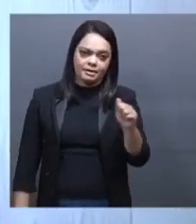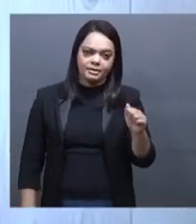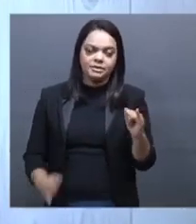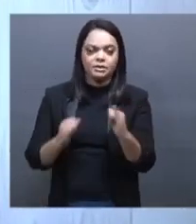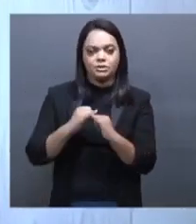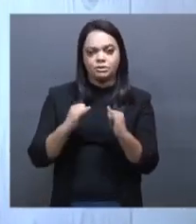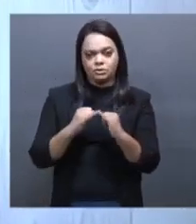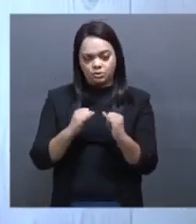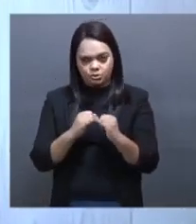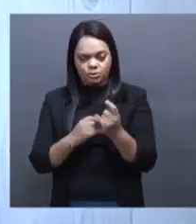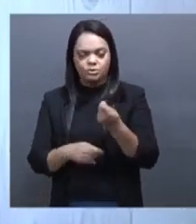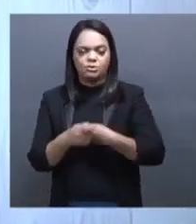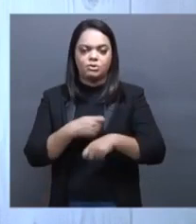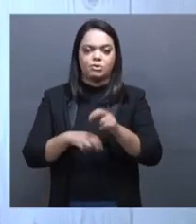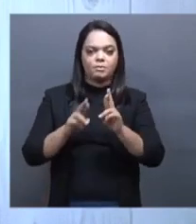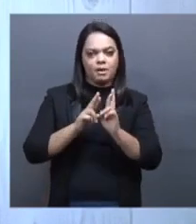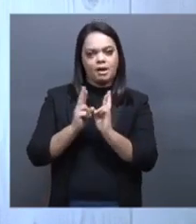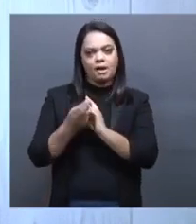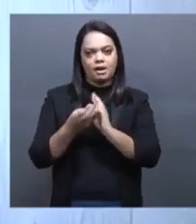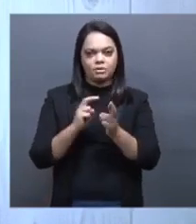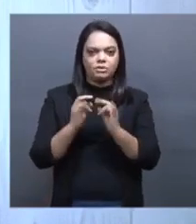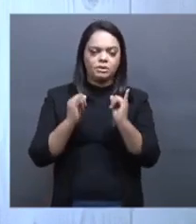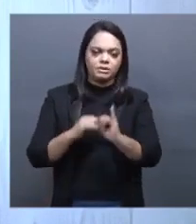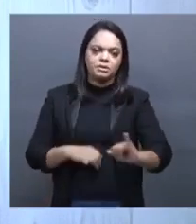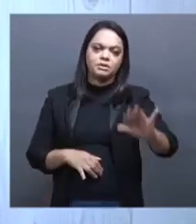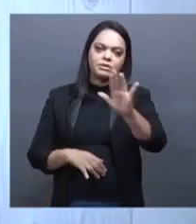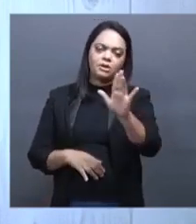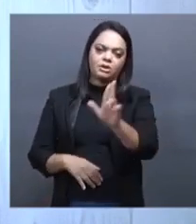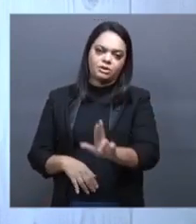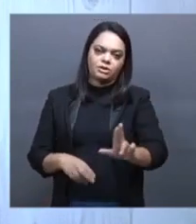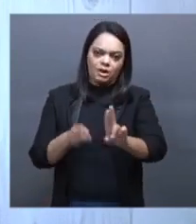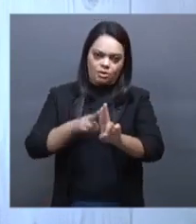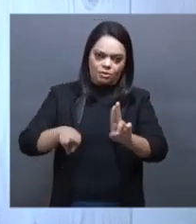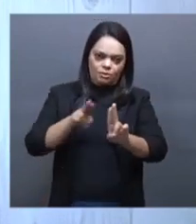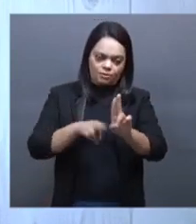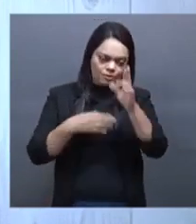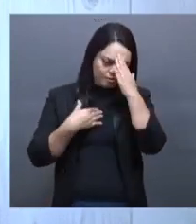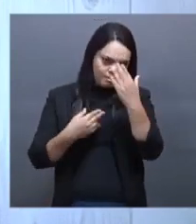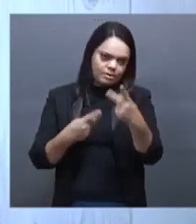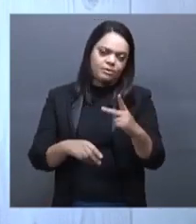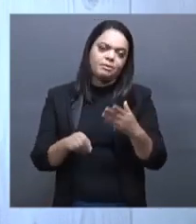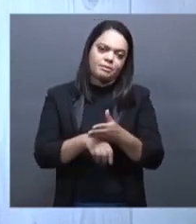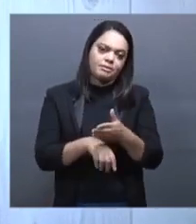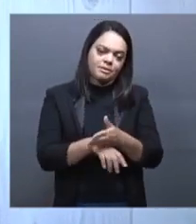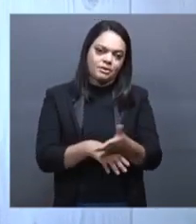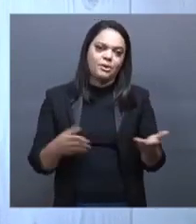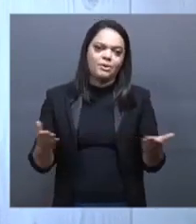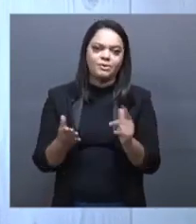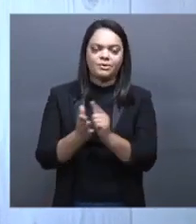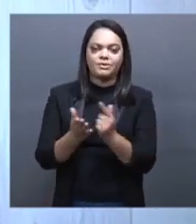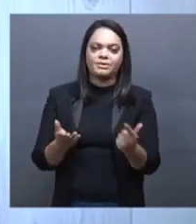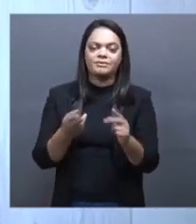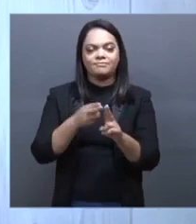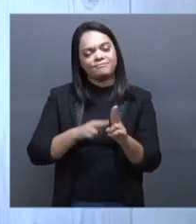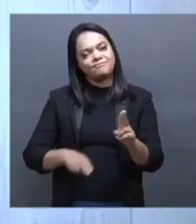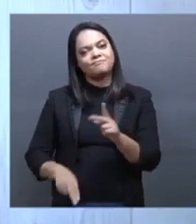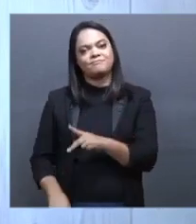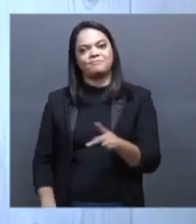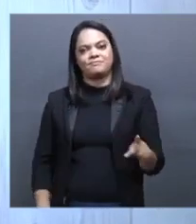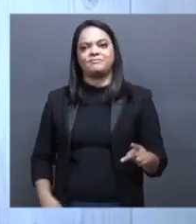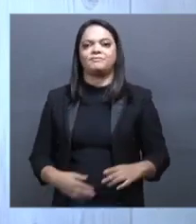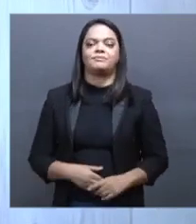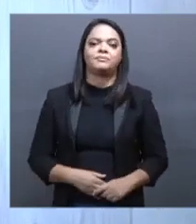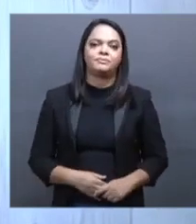de Economia e Relações Internacionais da Universidade Federal de Uberlândia. Muito obrigado pela sua participação na edição de hoje aqui do Jornal da UF,